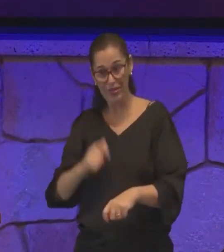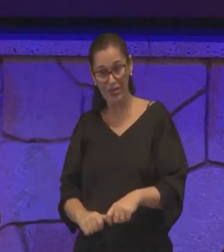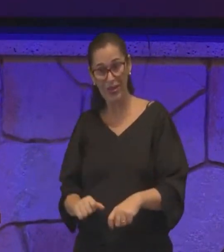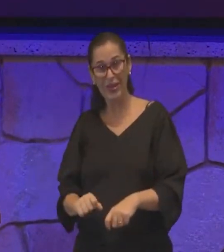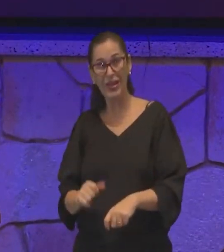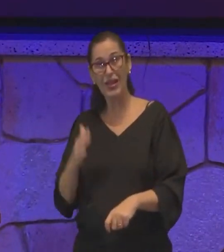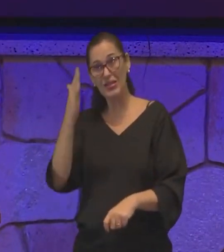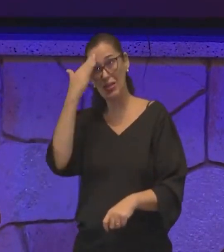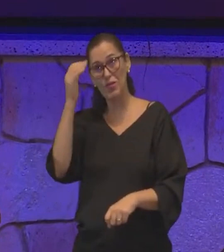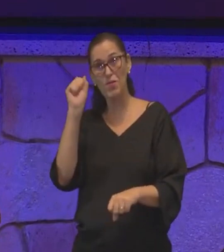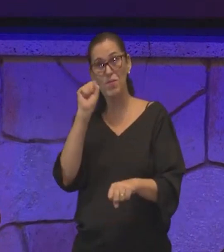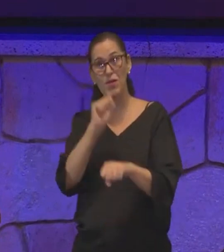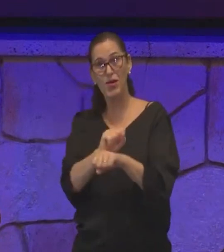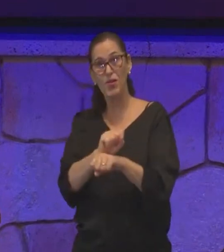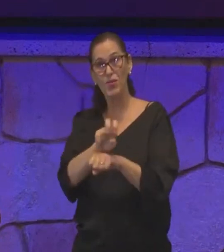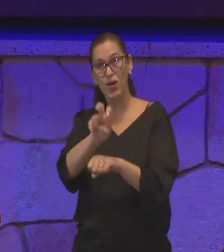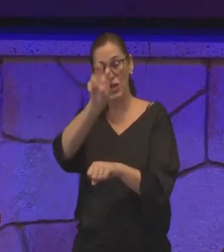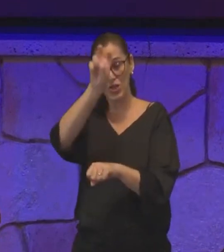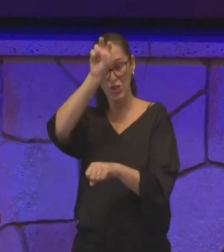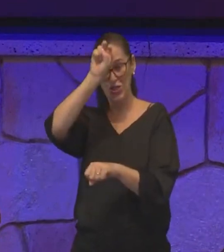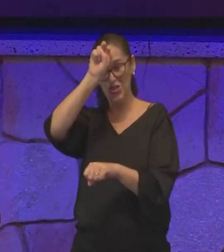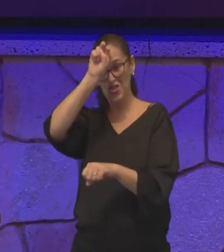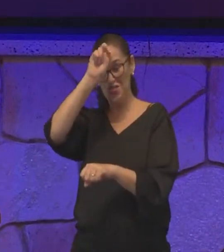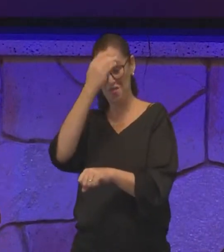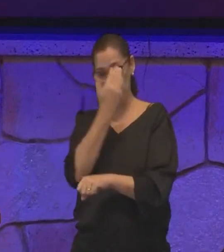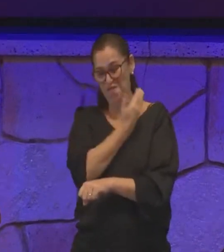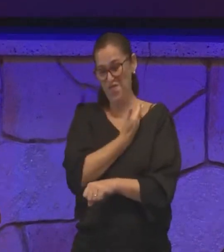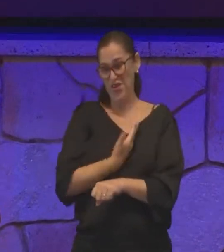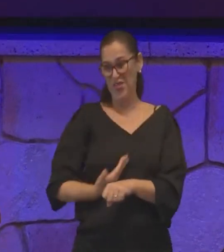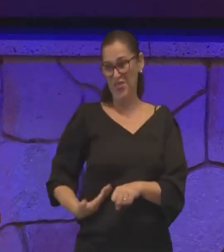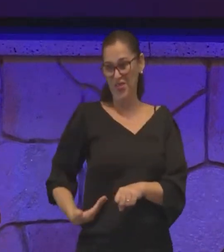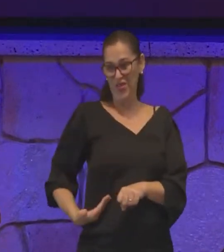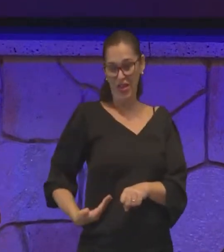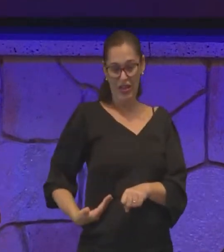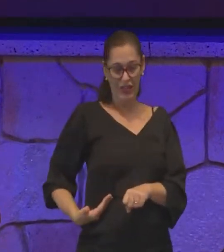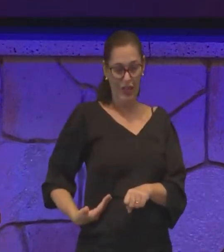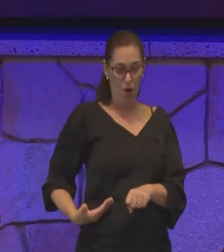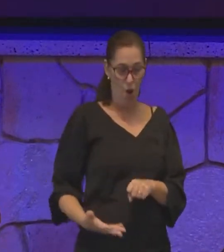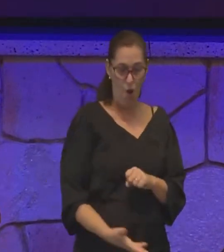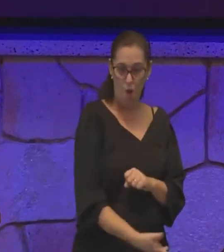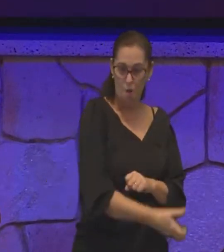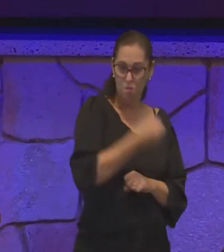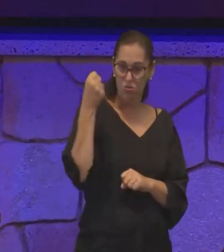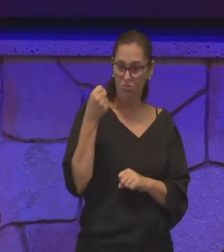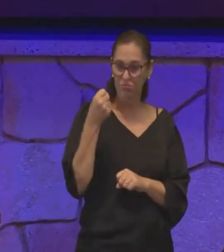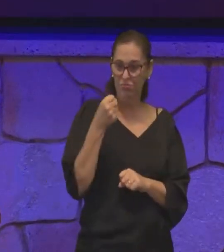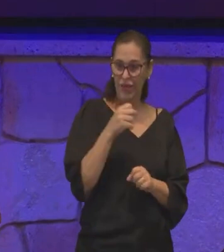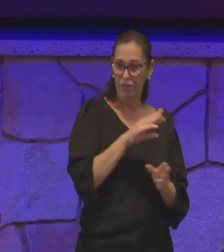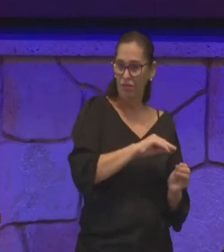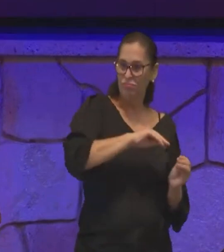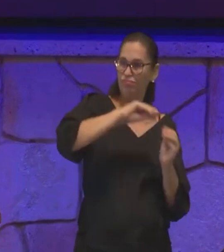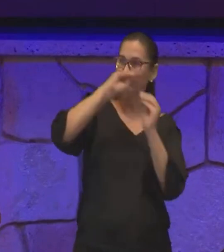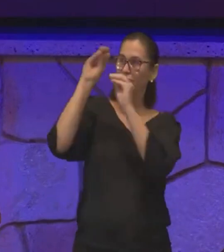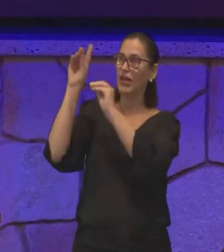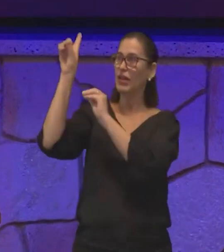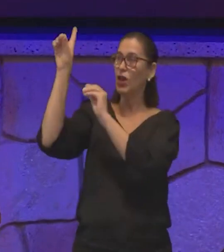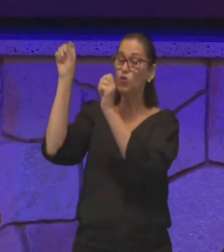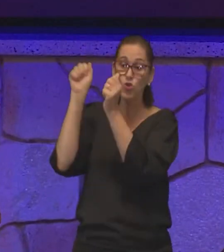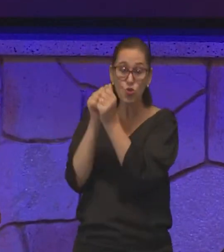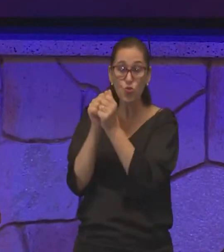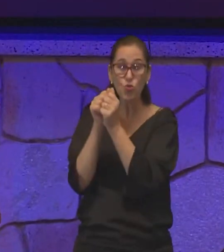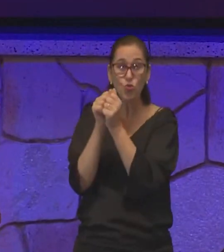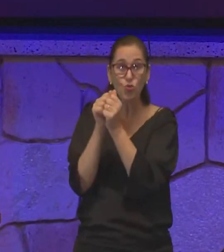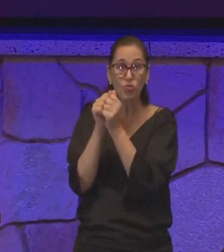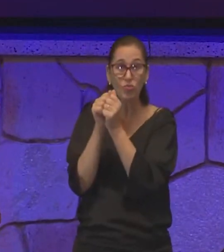parou, lá no Egito, se tornando governador, sai do buraco para se tornar governador. Por quê? Porque Deus era com ele, porque ele andava